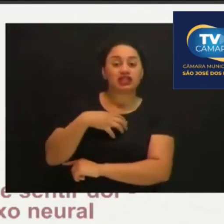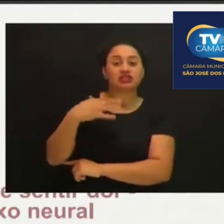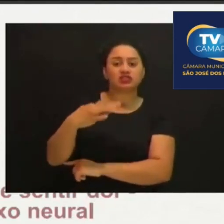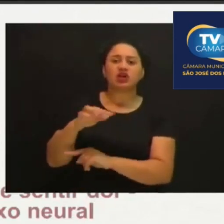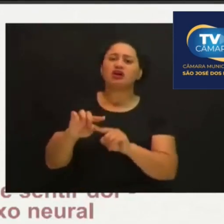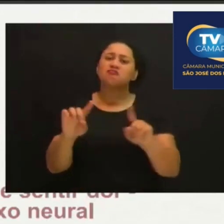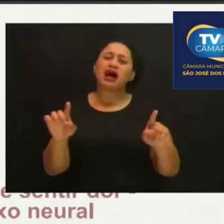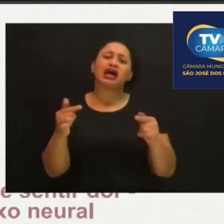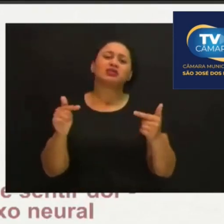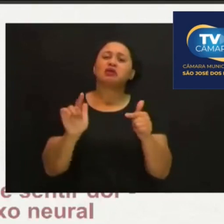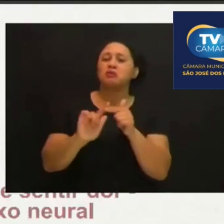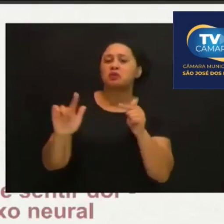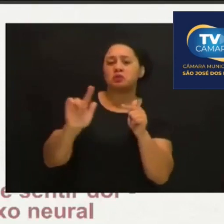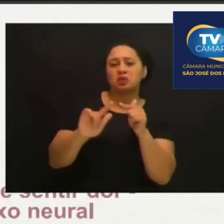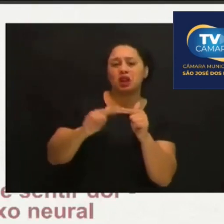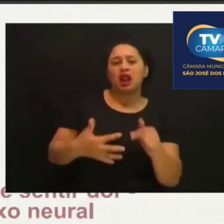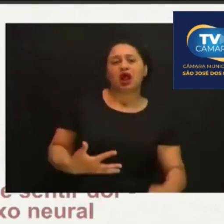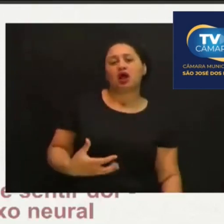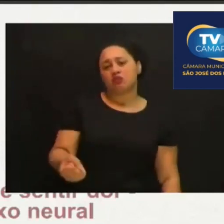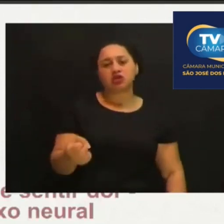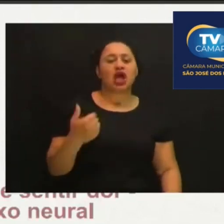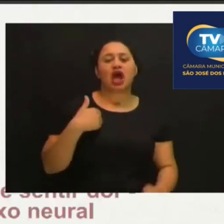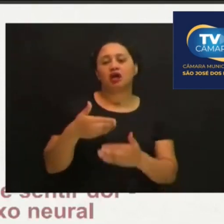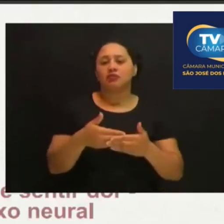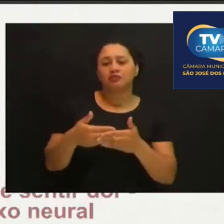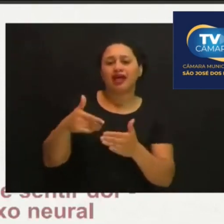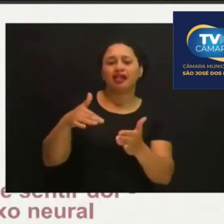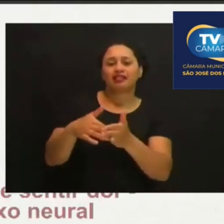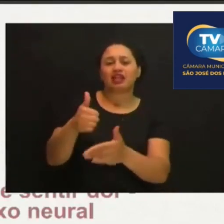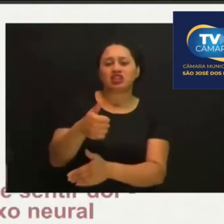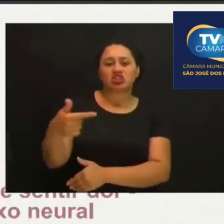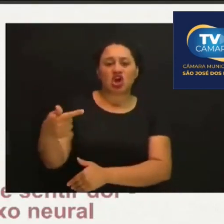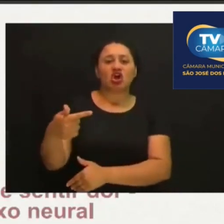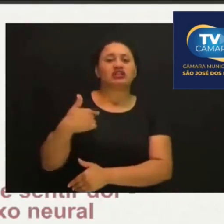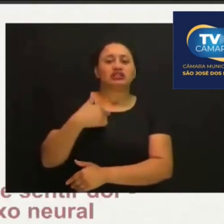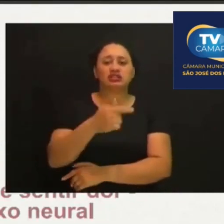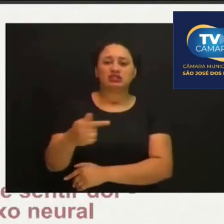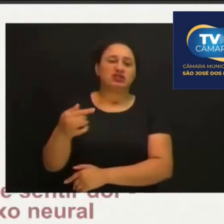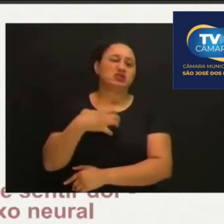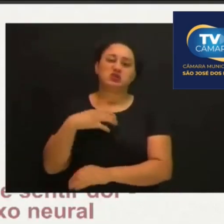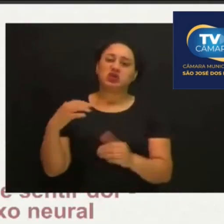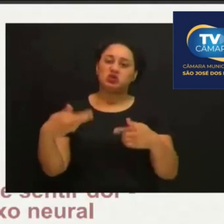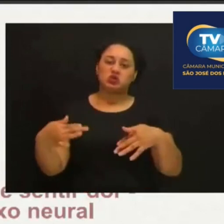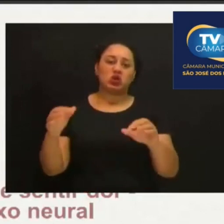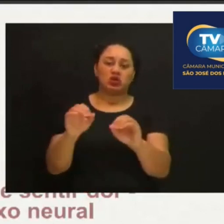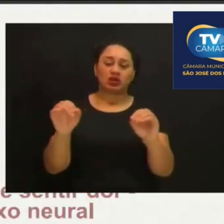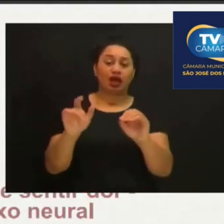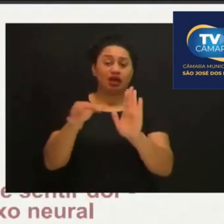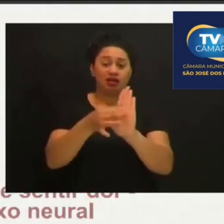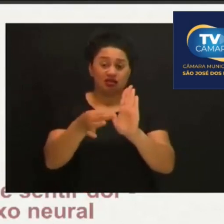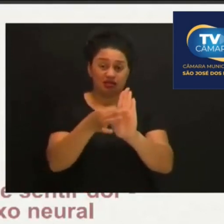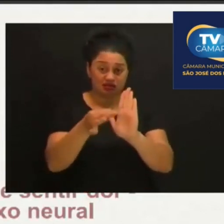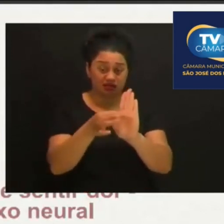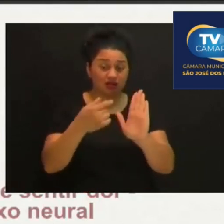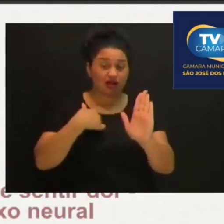não há problema em a gente abortar um bebê até 12 semanas, ele não sente dor. Essa também é uma argumentação que algumas vezes a